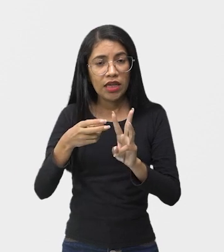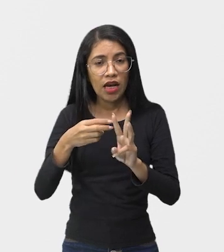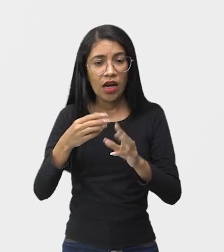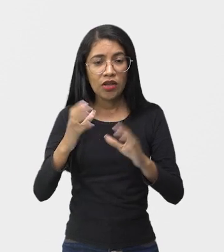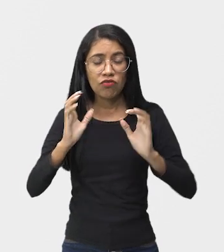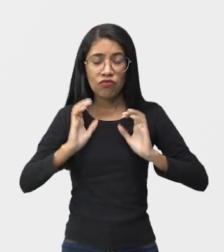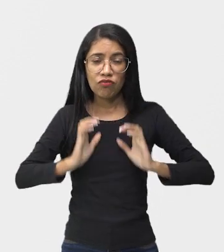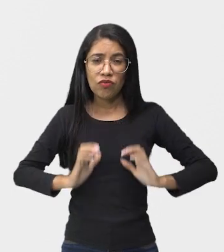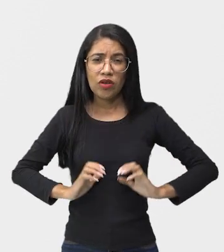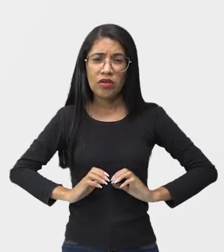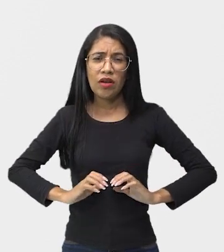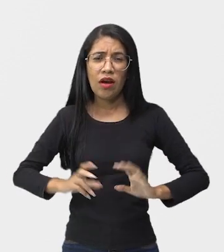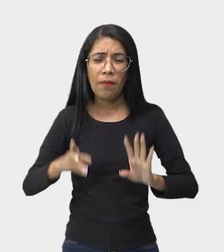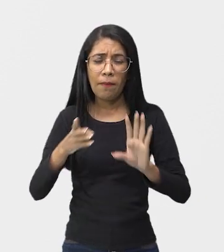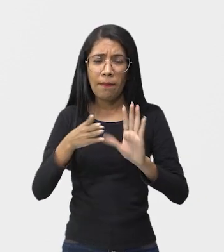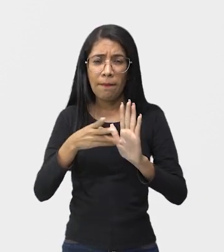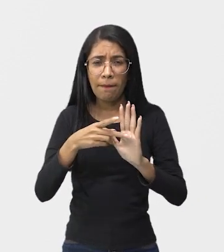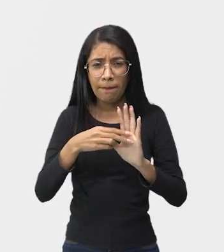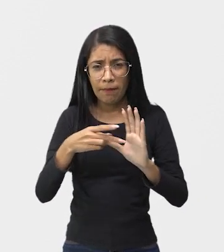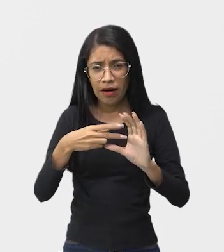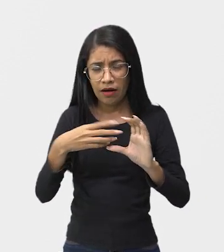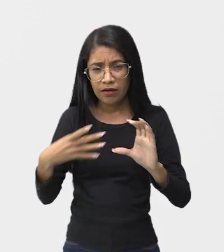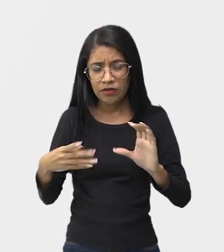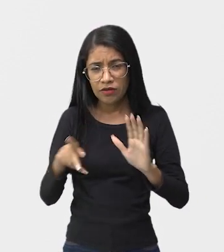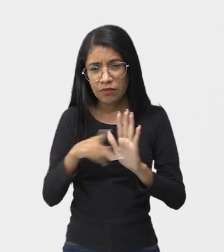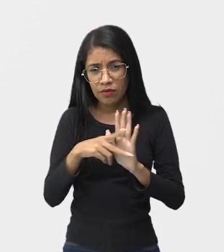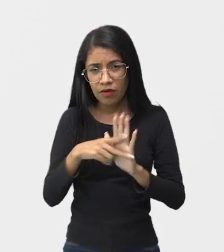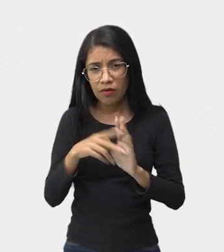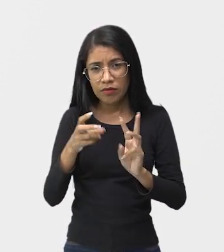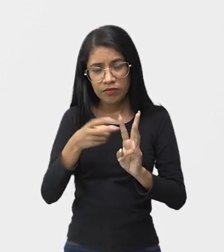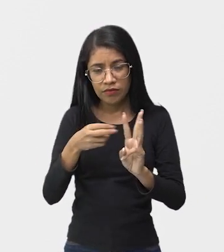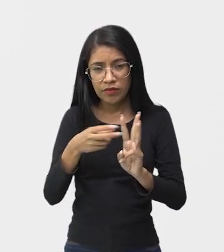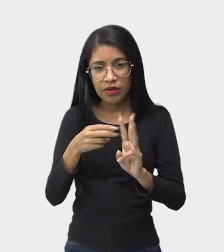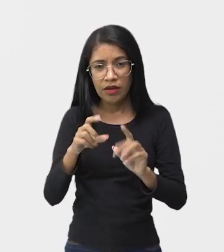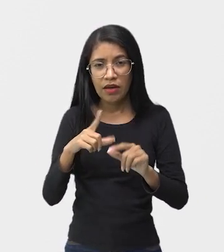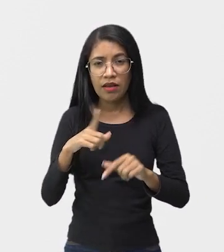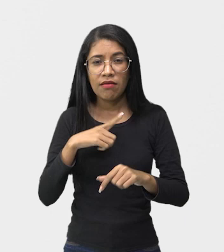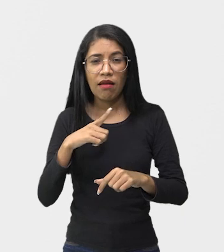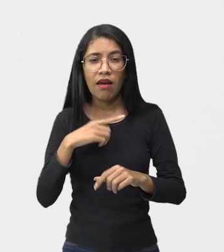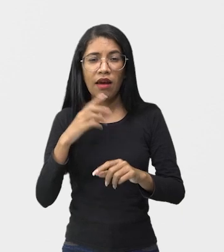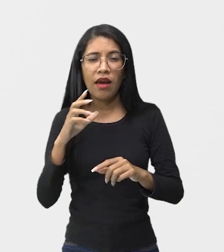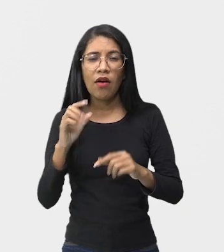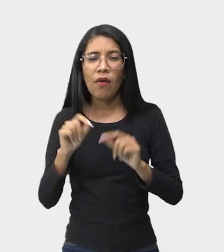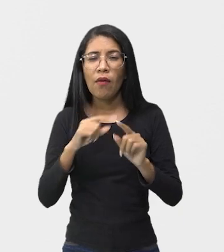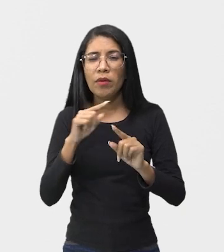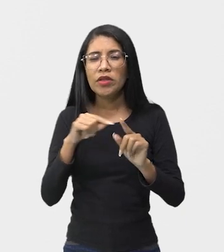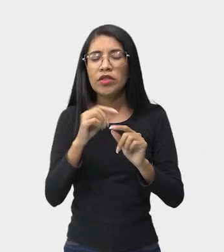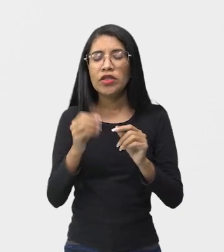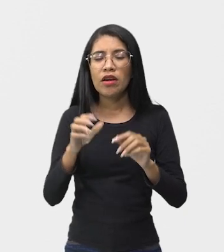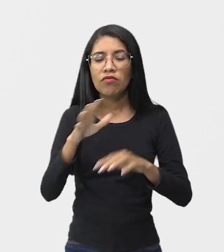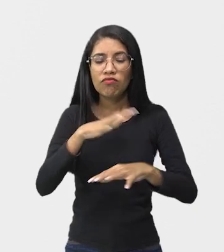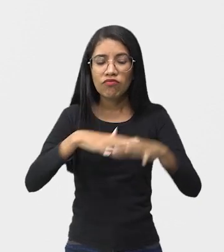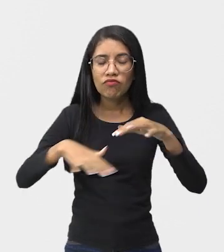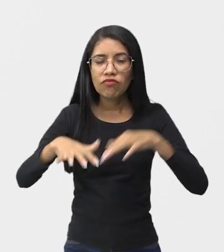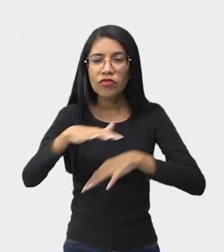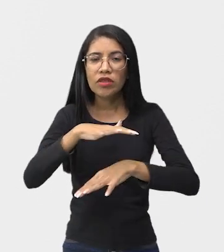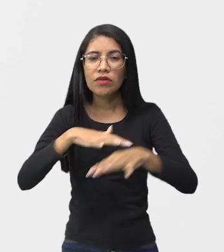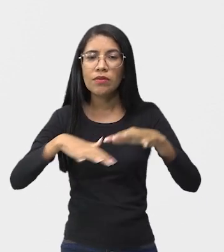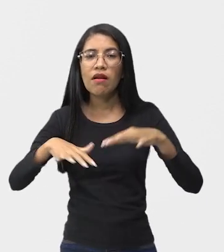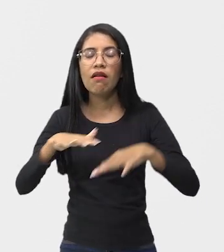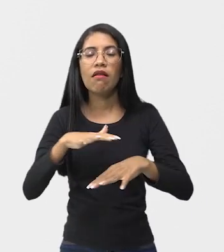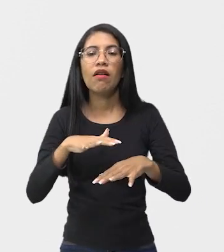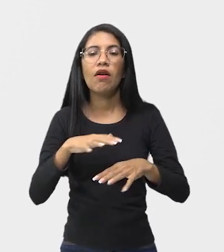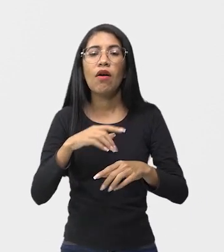um costume muito característico entre os índios, no qual eles têm a intenção de realizar um ritual.